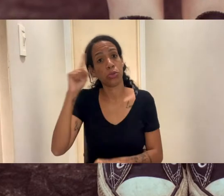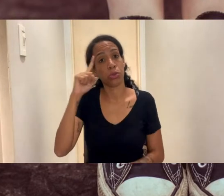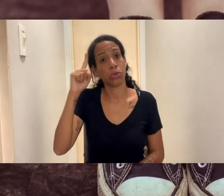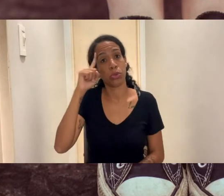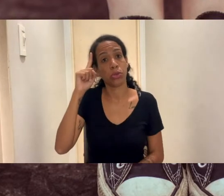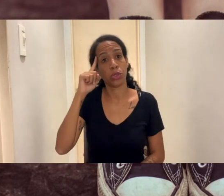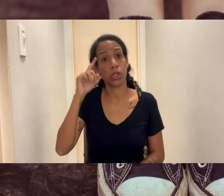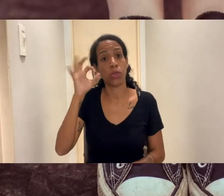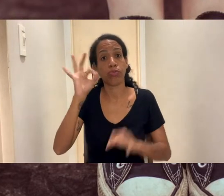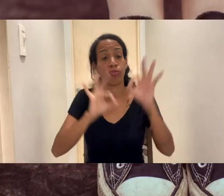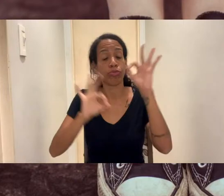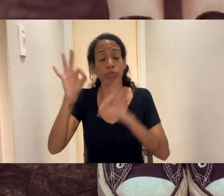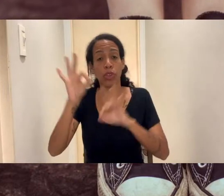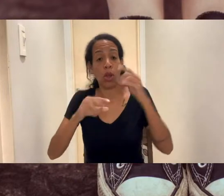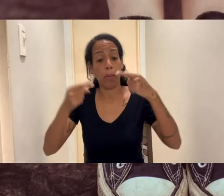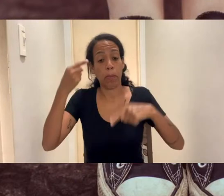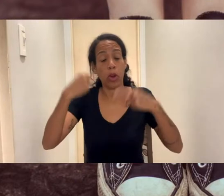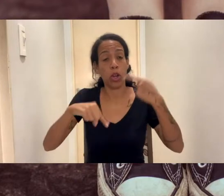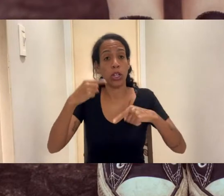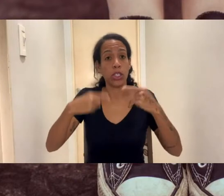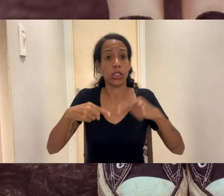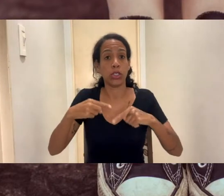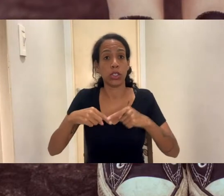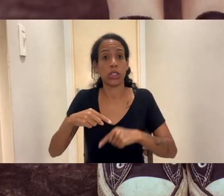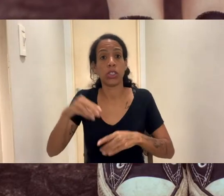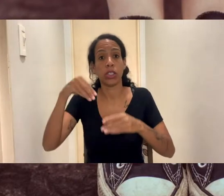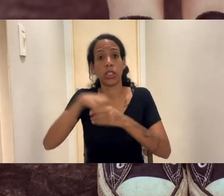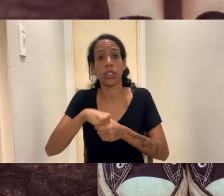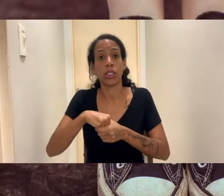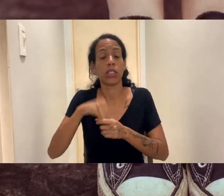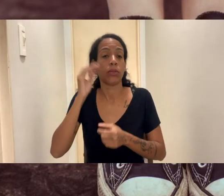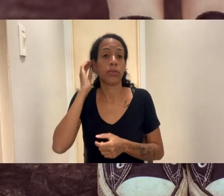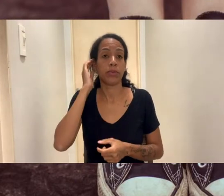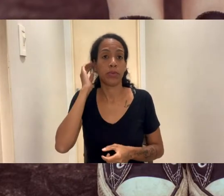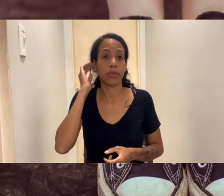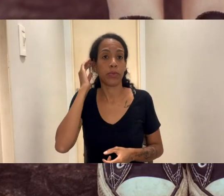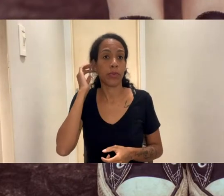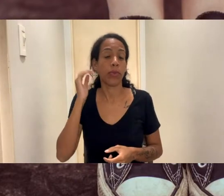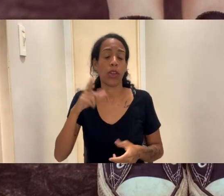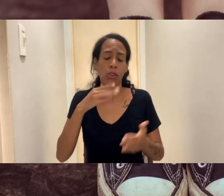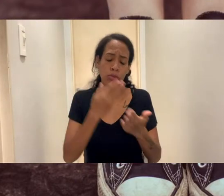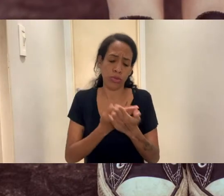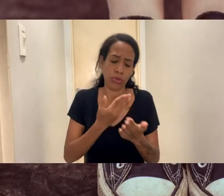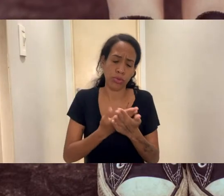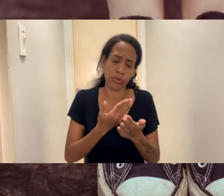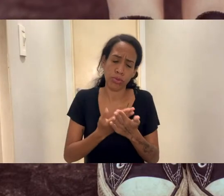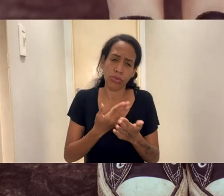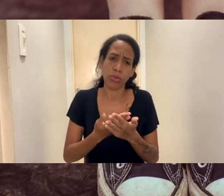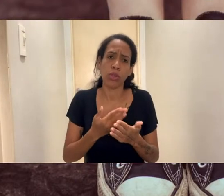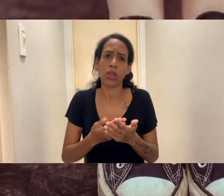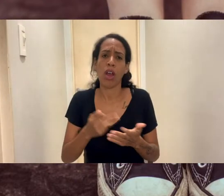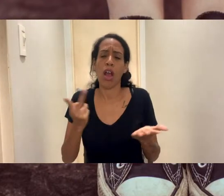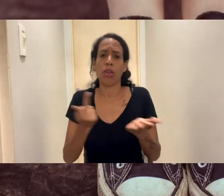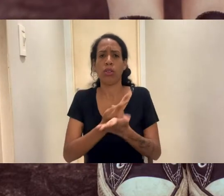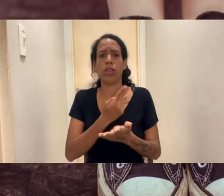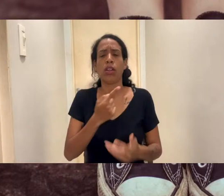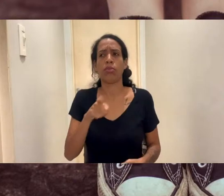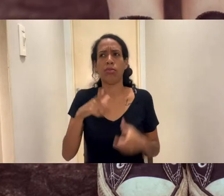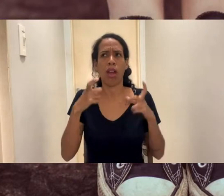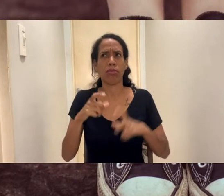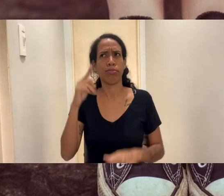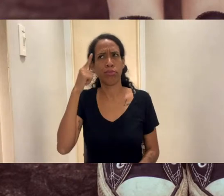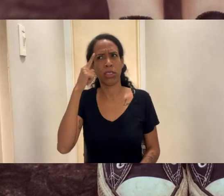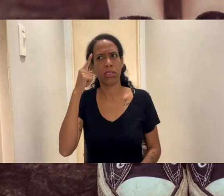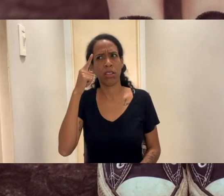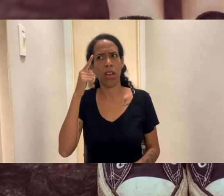desse projeto político-pedagógico da unidade, né, desses estudos de caso, aonde você vai pensar o cuidado